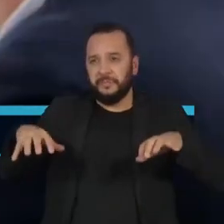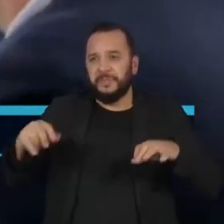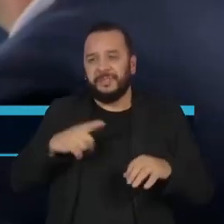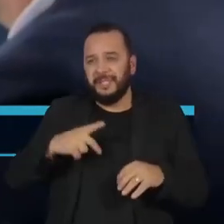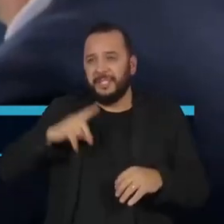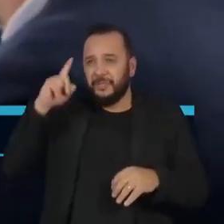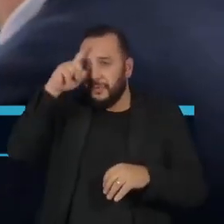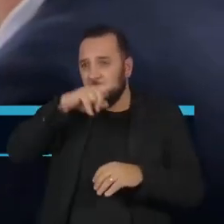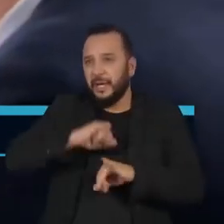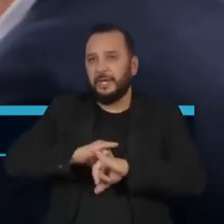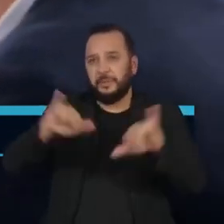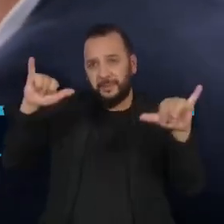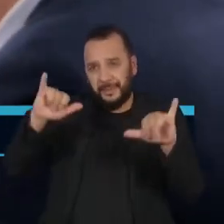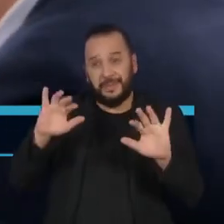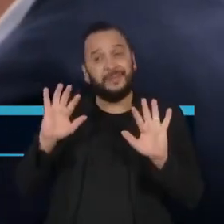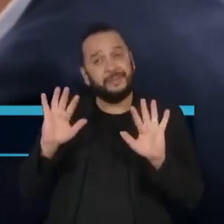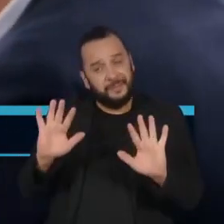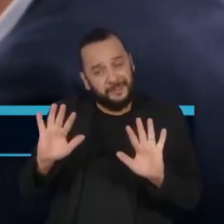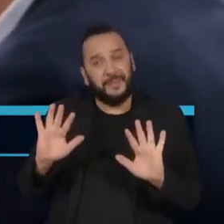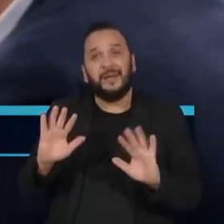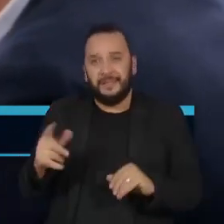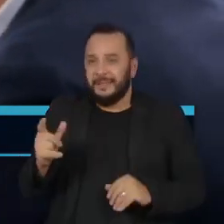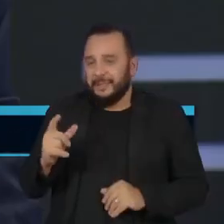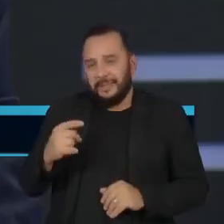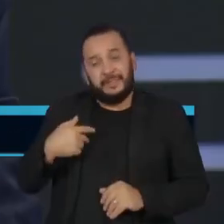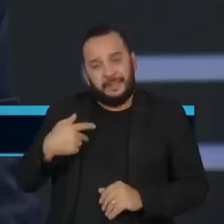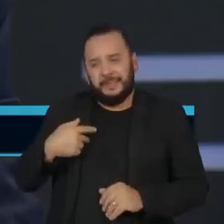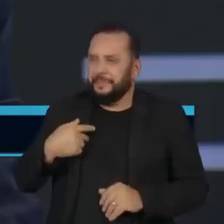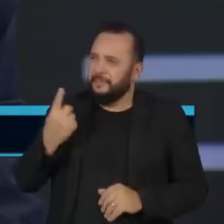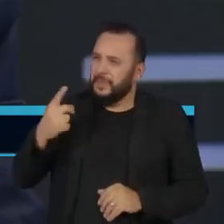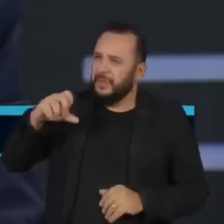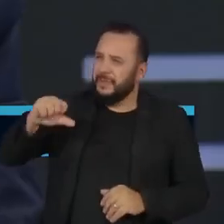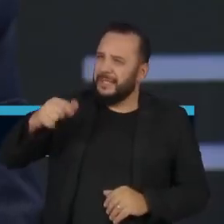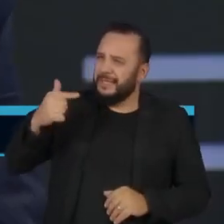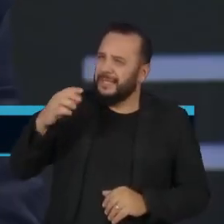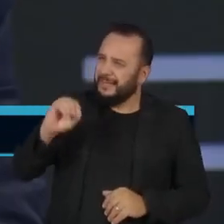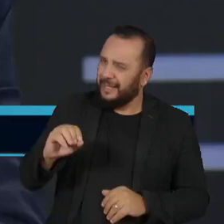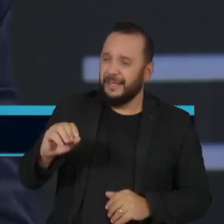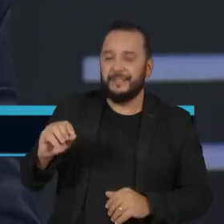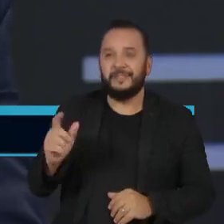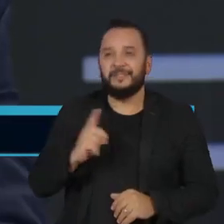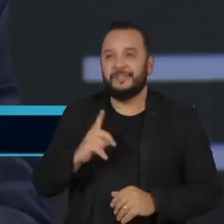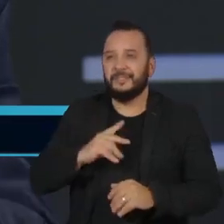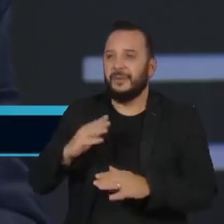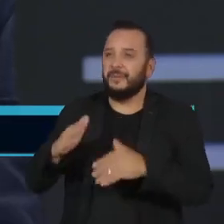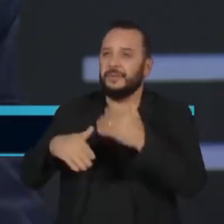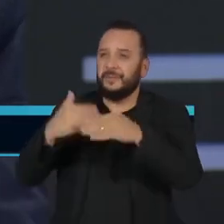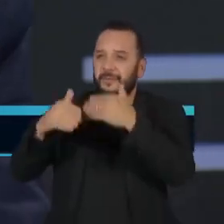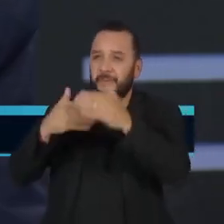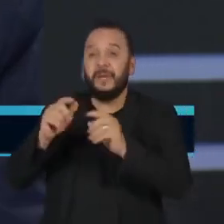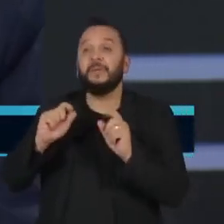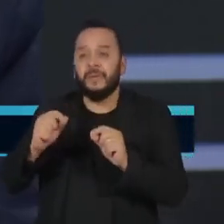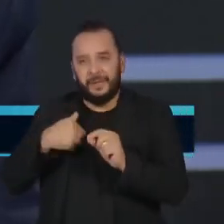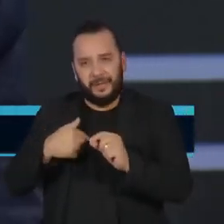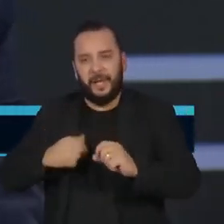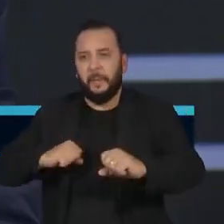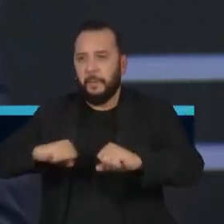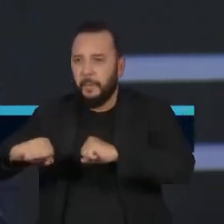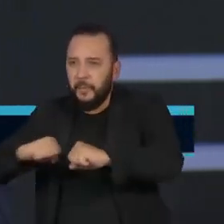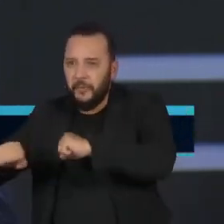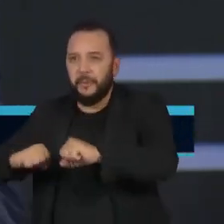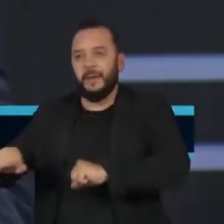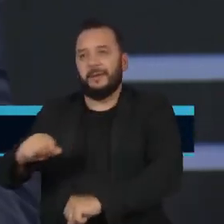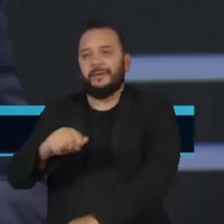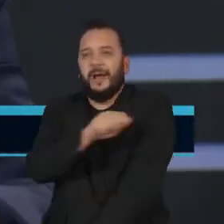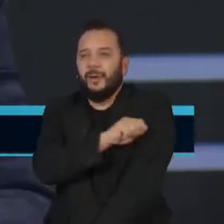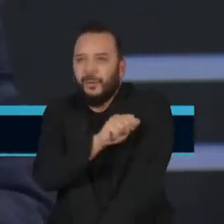mas havia, ao mesmo tempo, a partir da segunda metade dos anos 70, o desenvolvimento do movimento estudantil, as comunidades eclesiais de